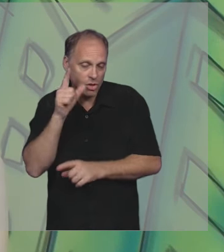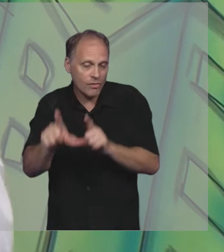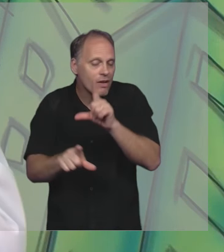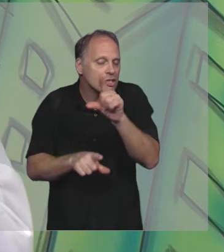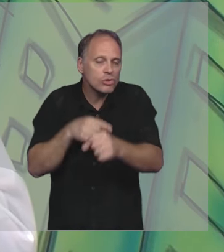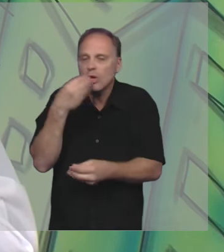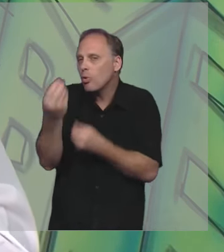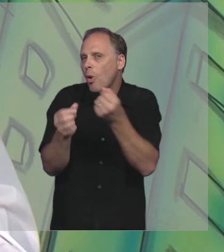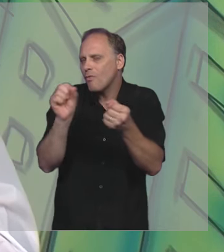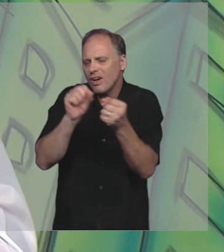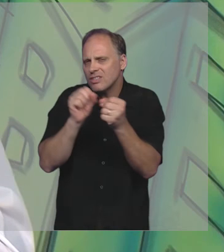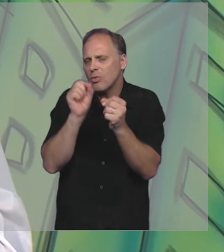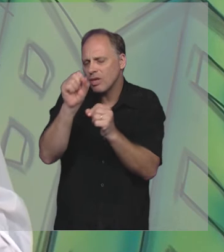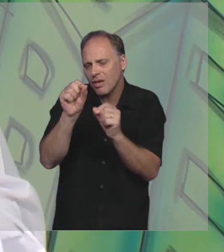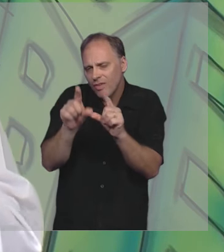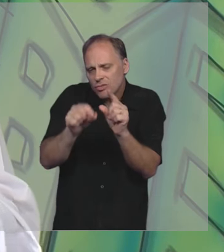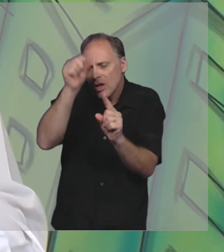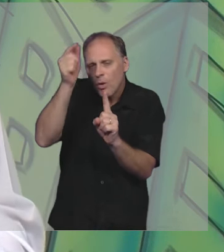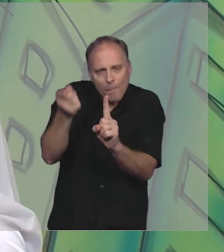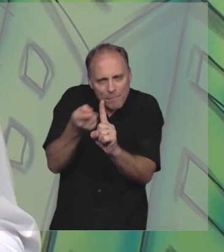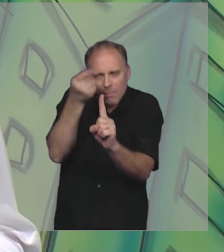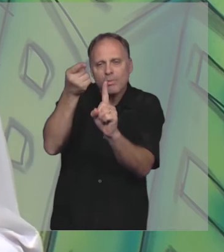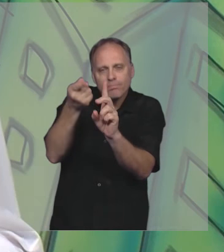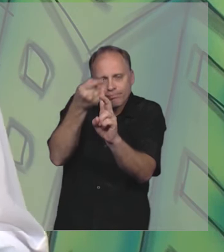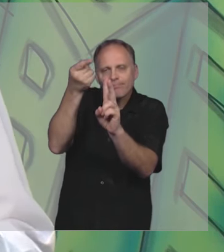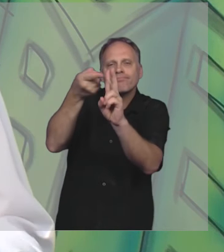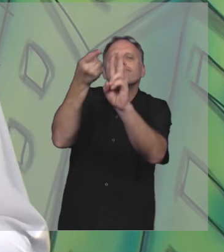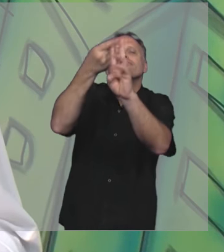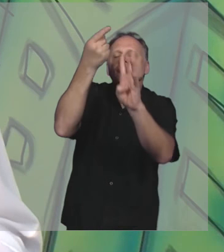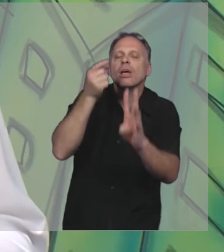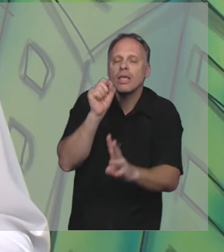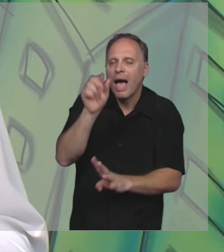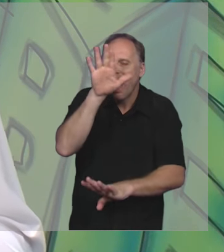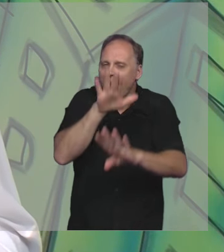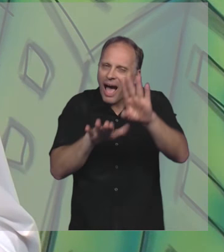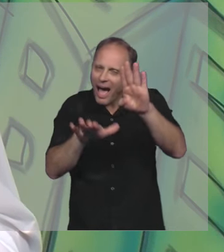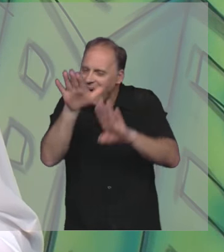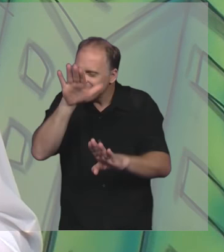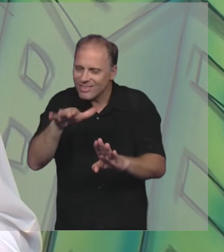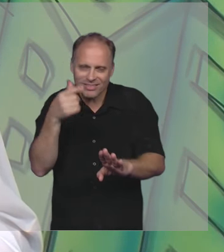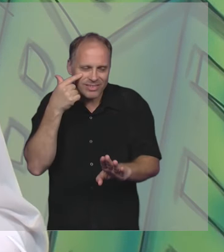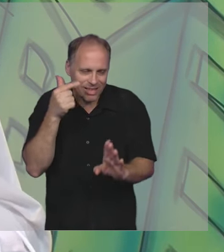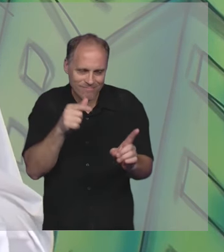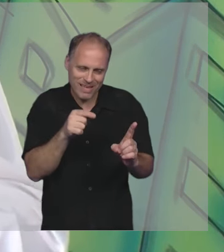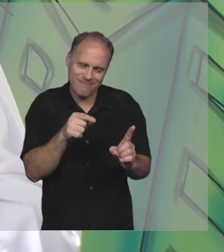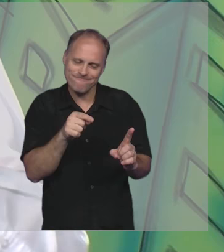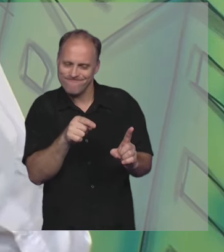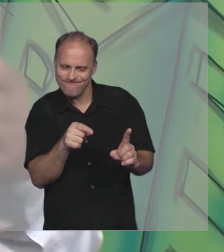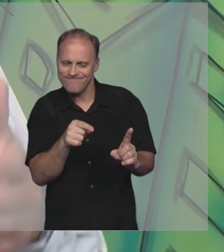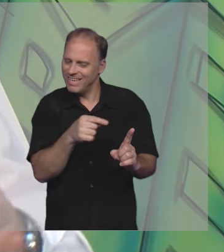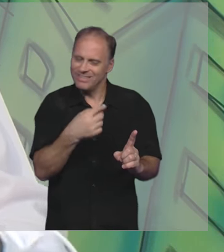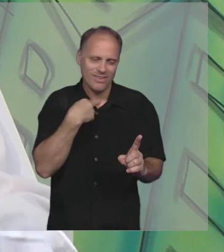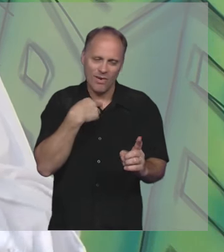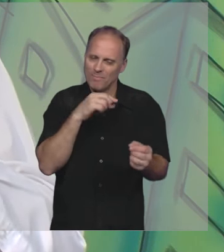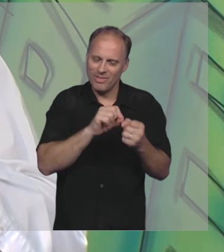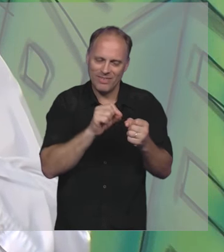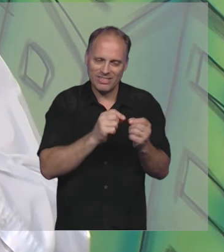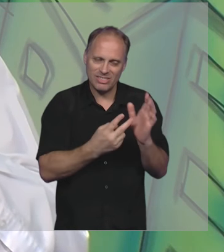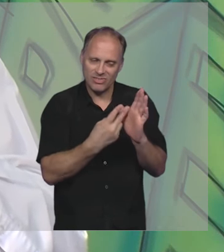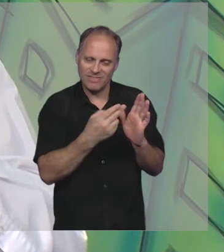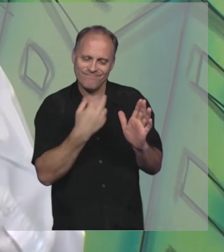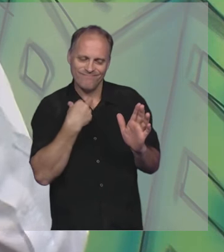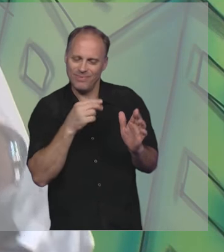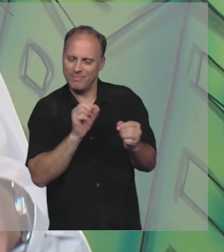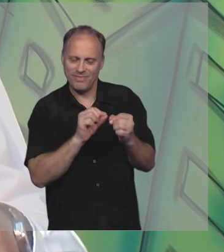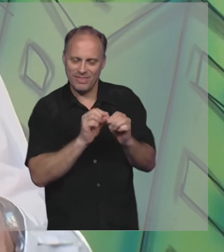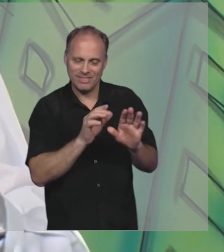como é que ele vai fazer a sua priorização. E muitas vezes tu tem as alternâncias, né? Tu deixa de fazer algumas